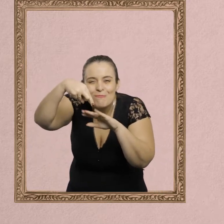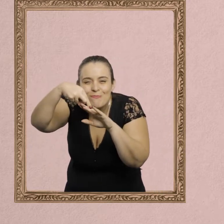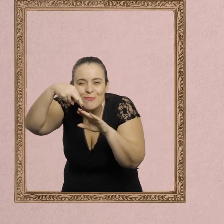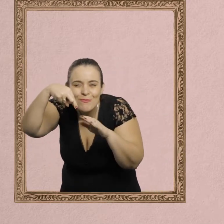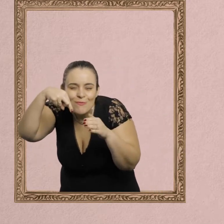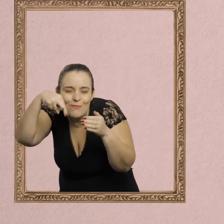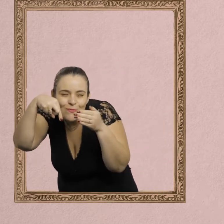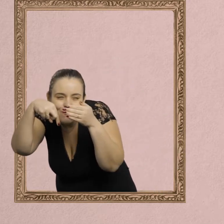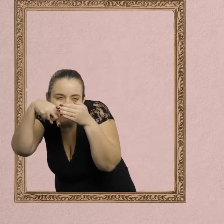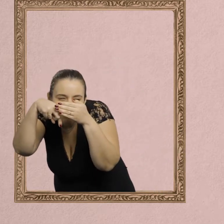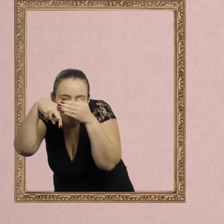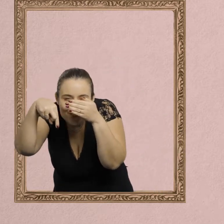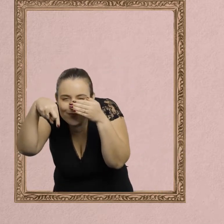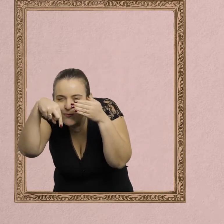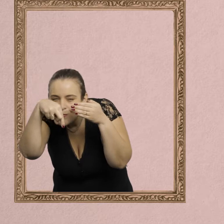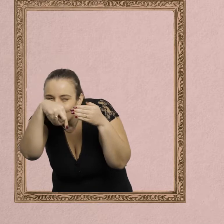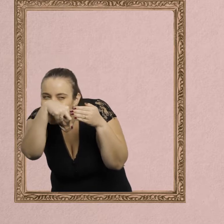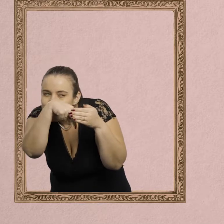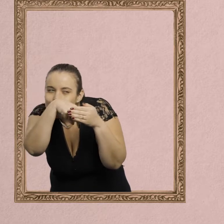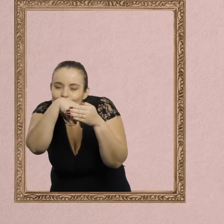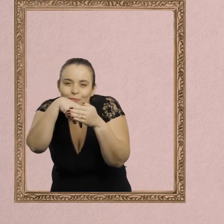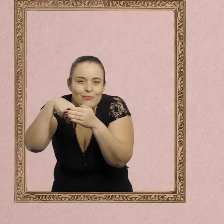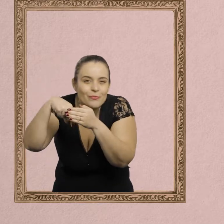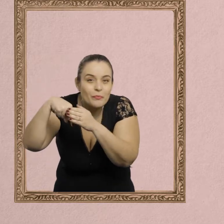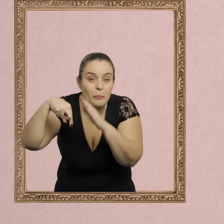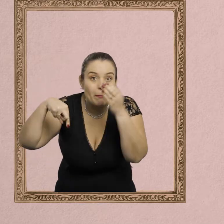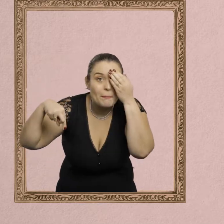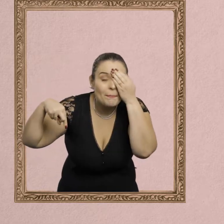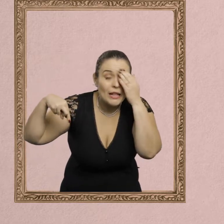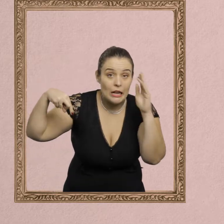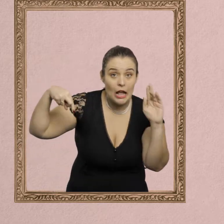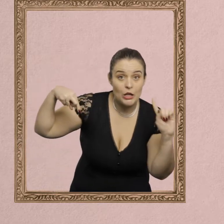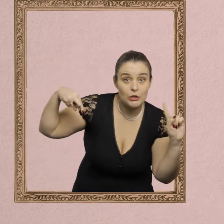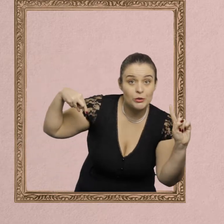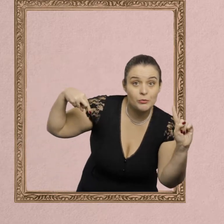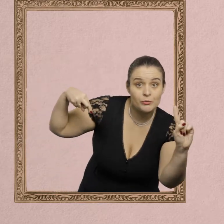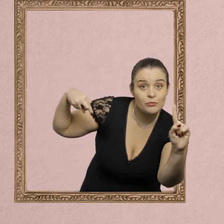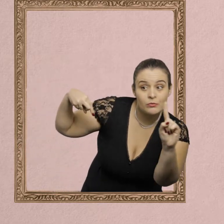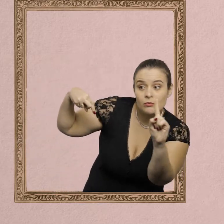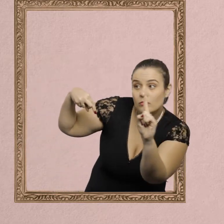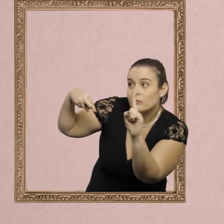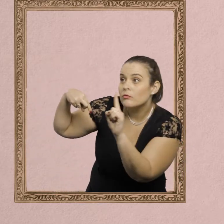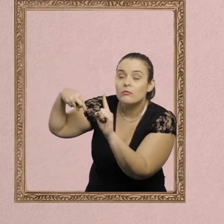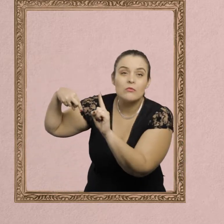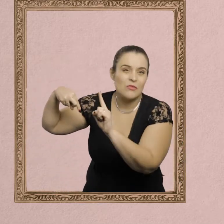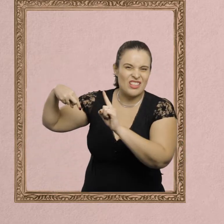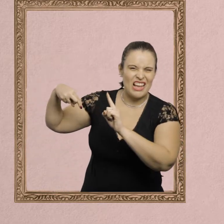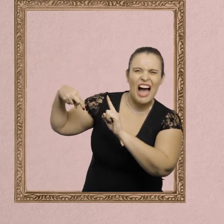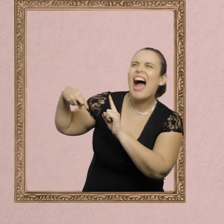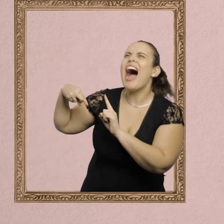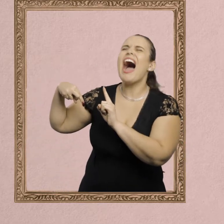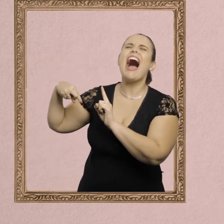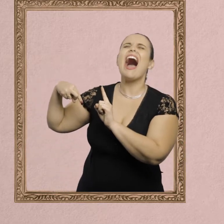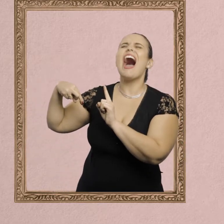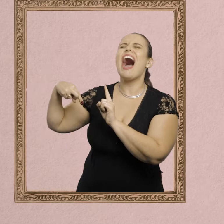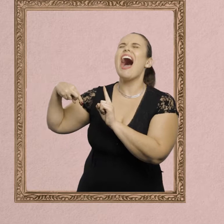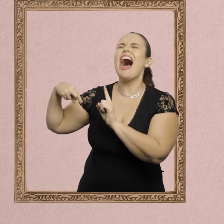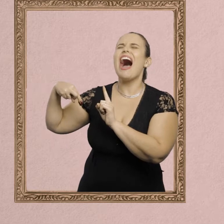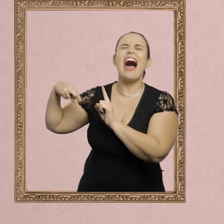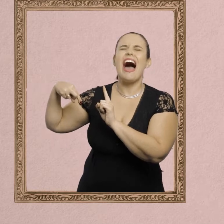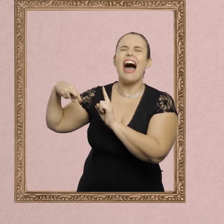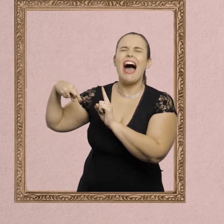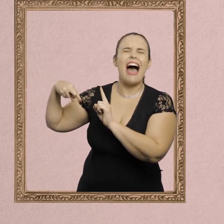estava escondido na cabine. O pirata foi até a cabine pegar o chicote. Todos ouviram um grito